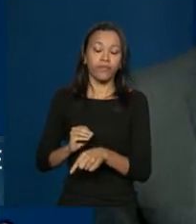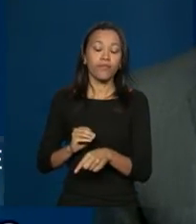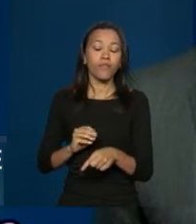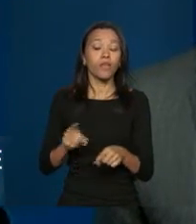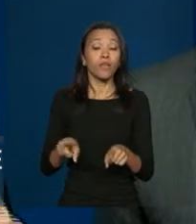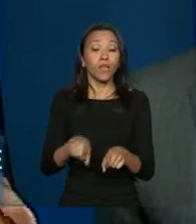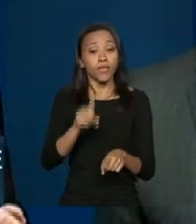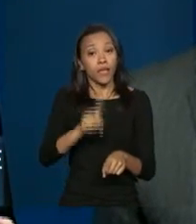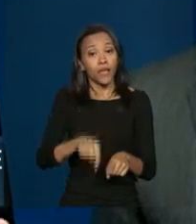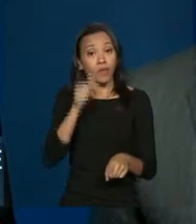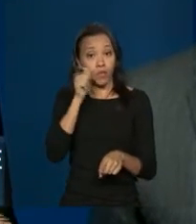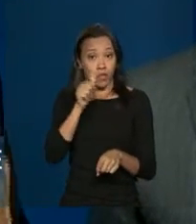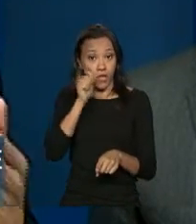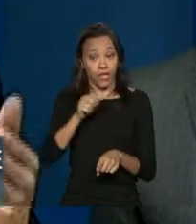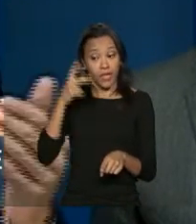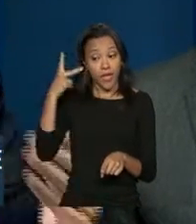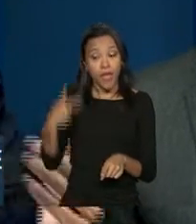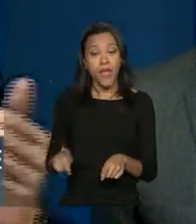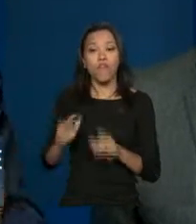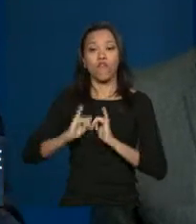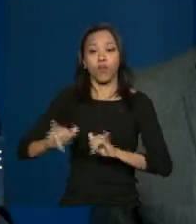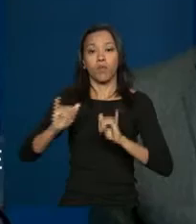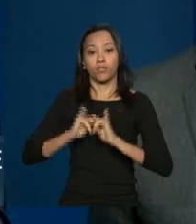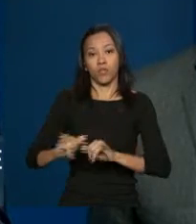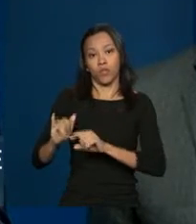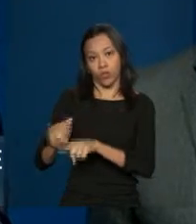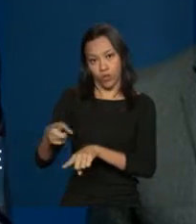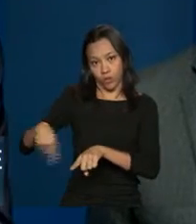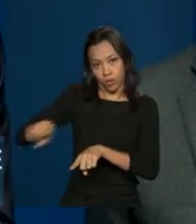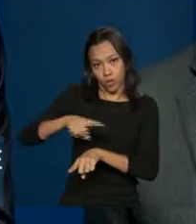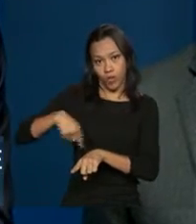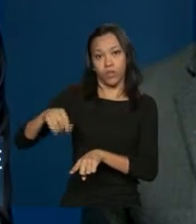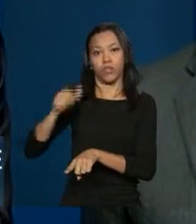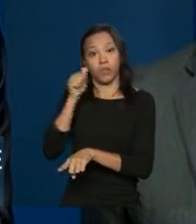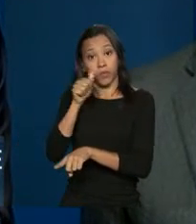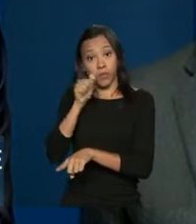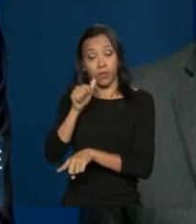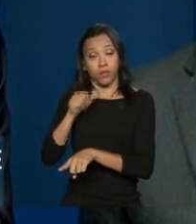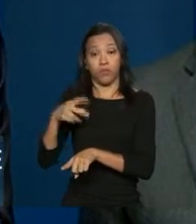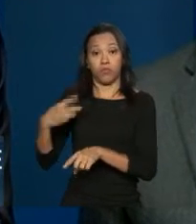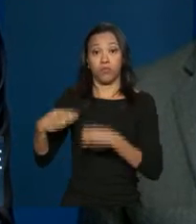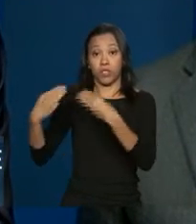que esse dado do Ministério da Saúde se refira mais à exploração sexual.